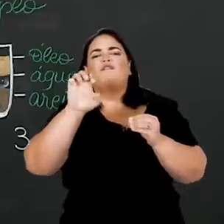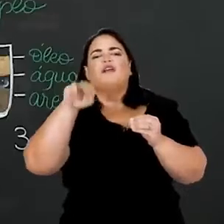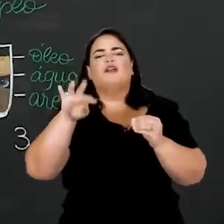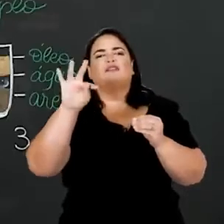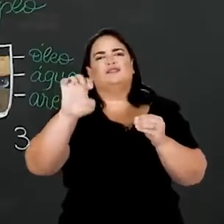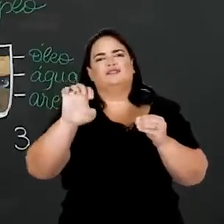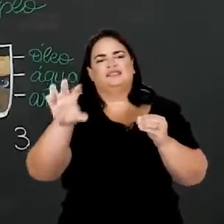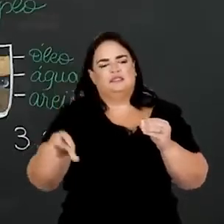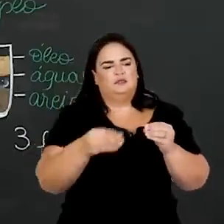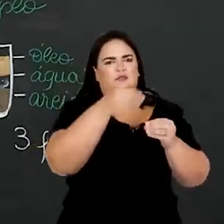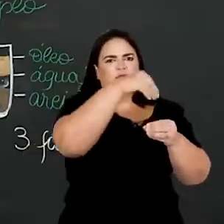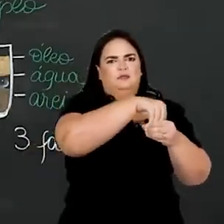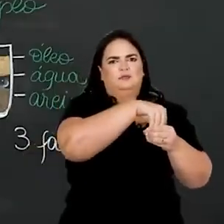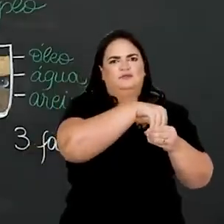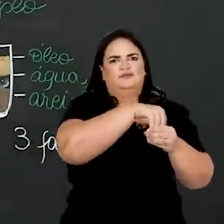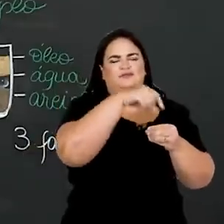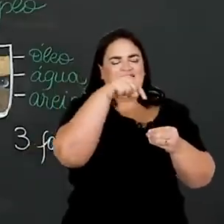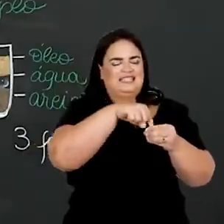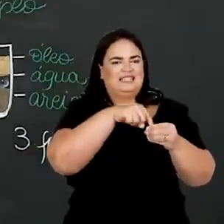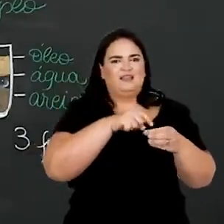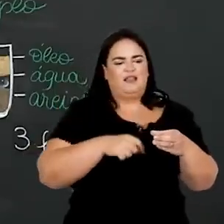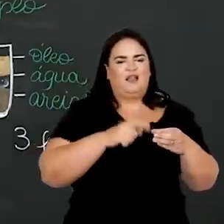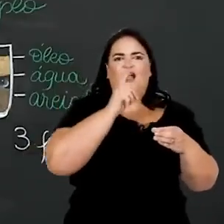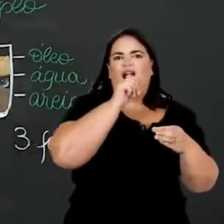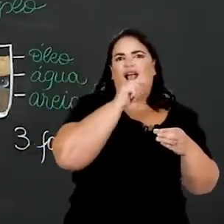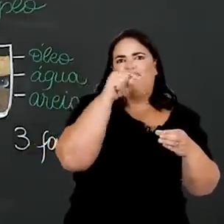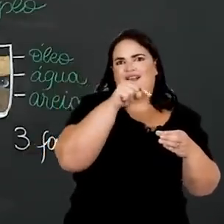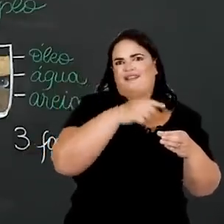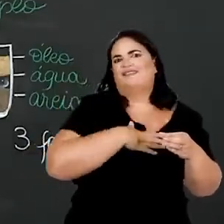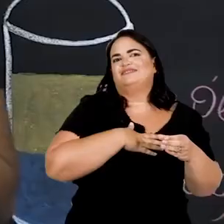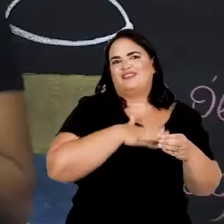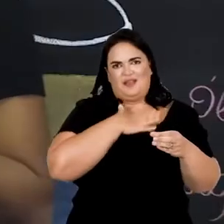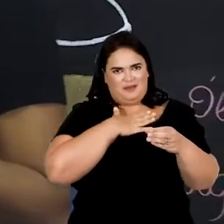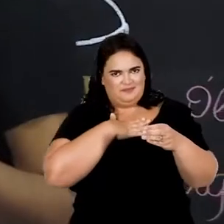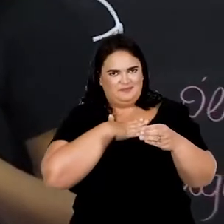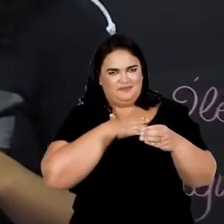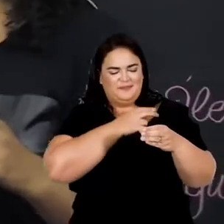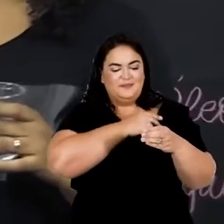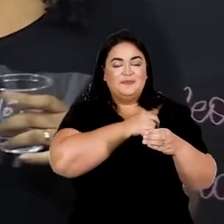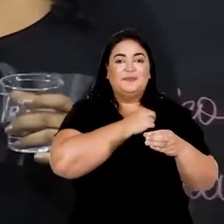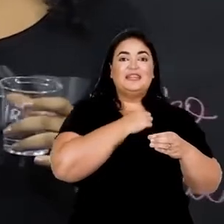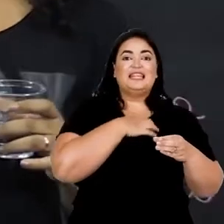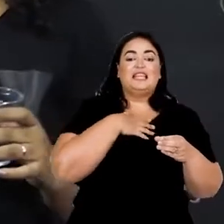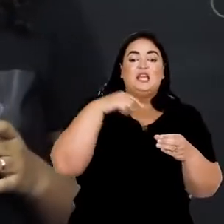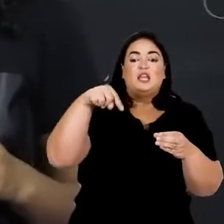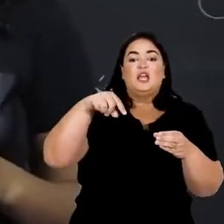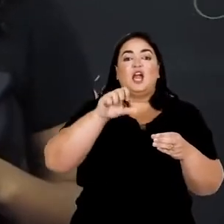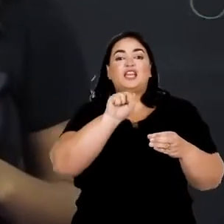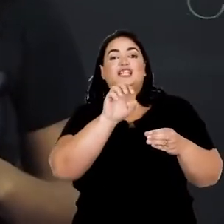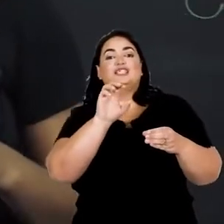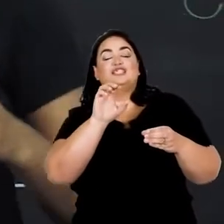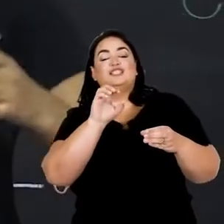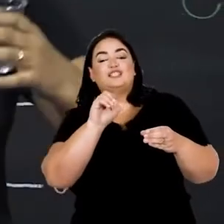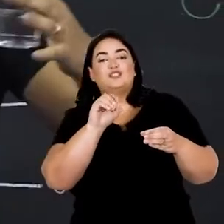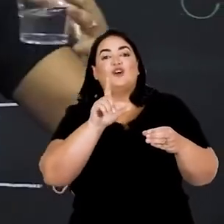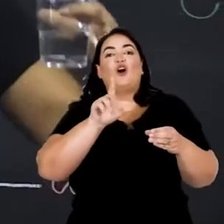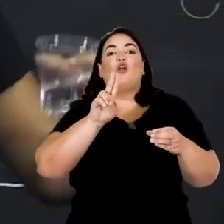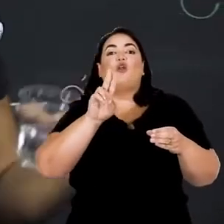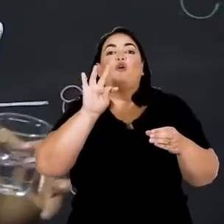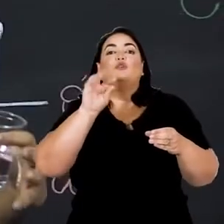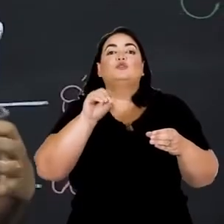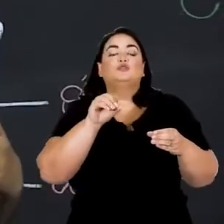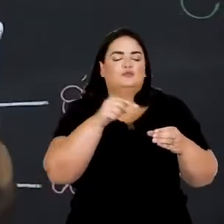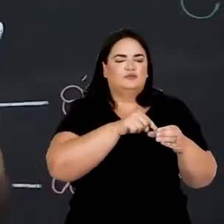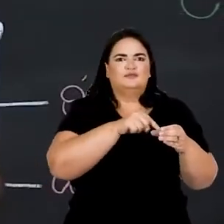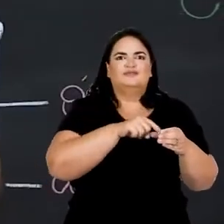algo. No meu caso aqui, meu copinho de água, meu solvente. E o soluto é quem foi dissolvido. Água